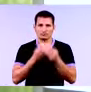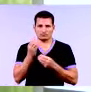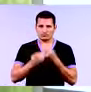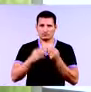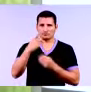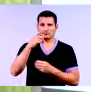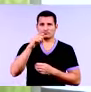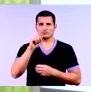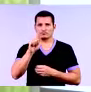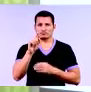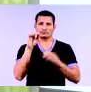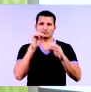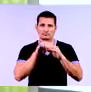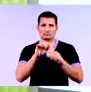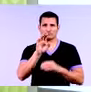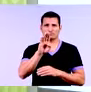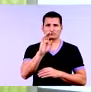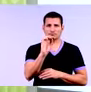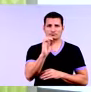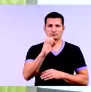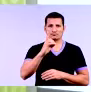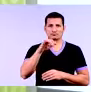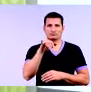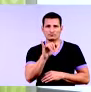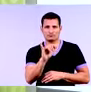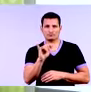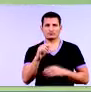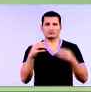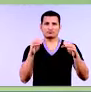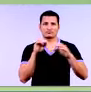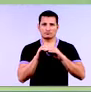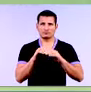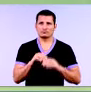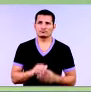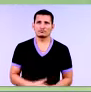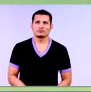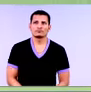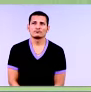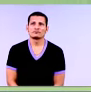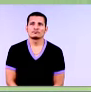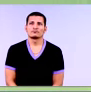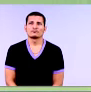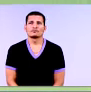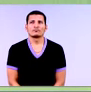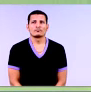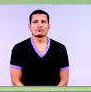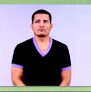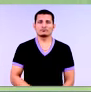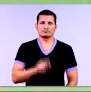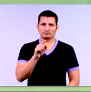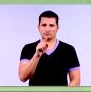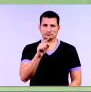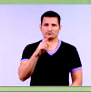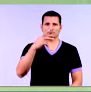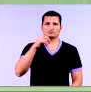dentro do body da página processa.php. Aqui na página